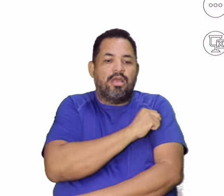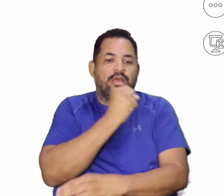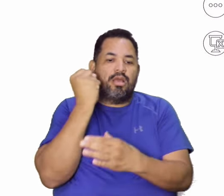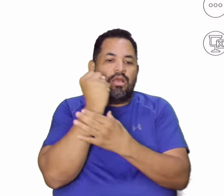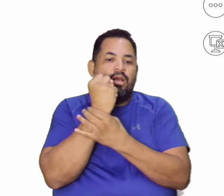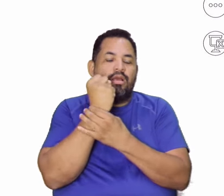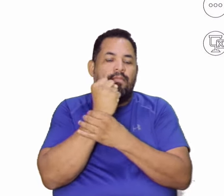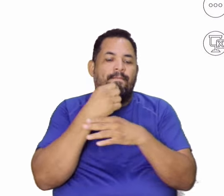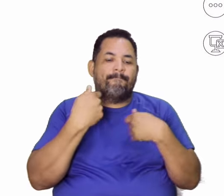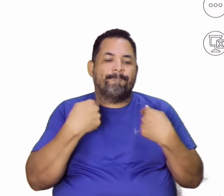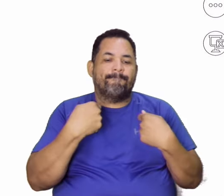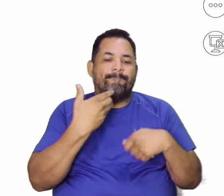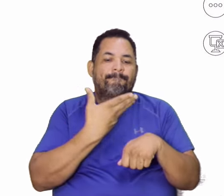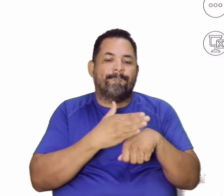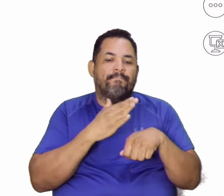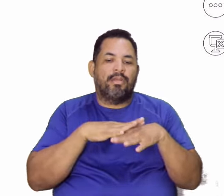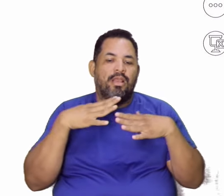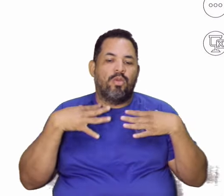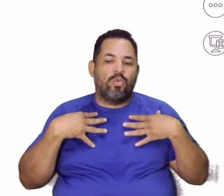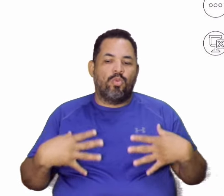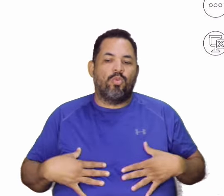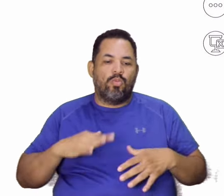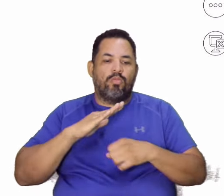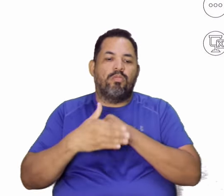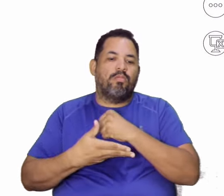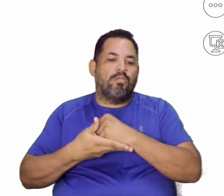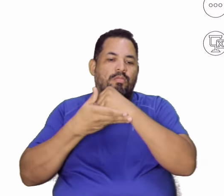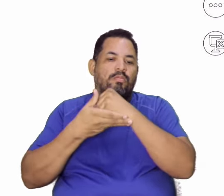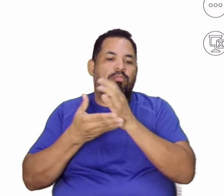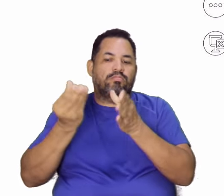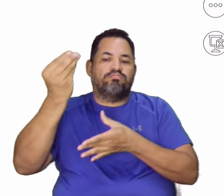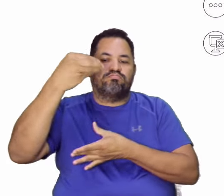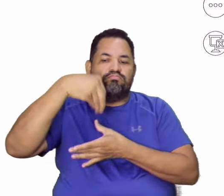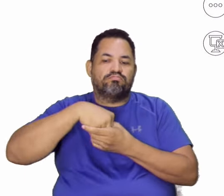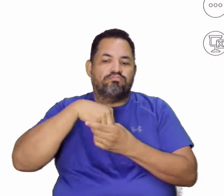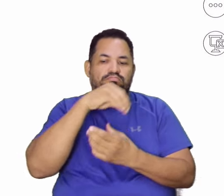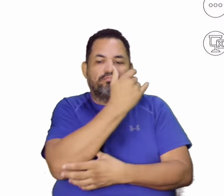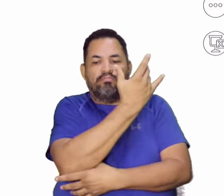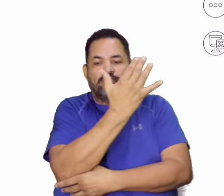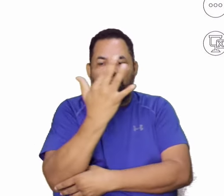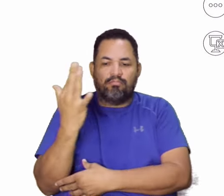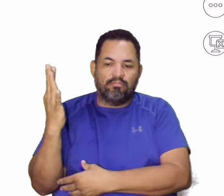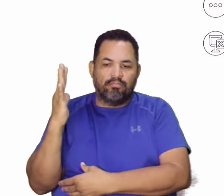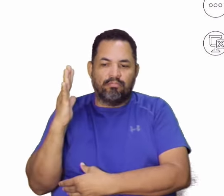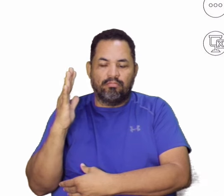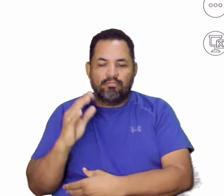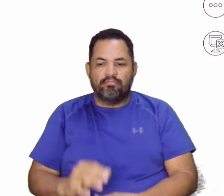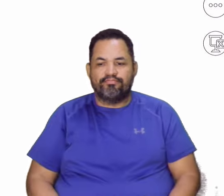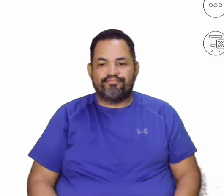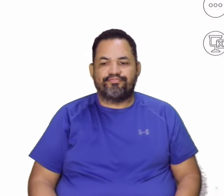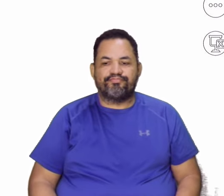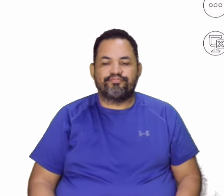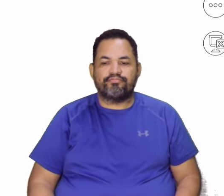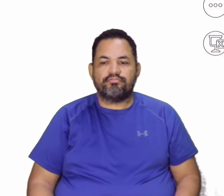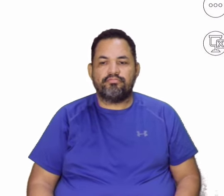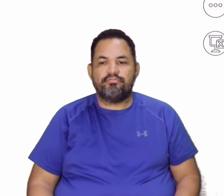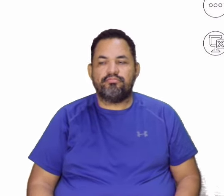garantir uma prática corporal sustentável na natureza